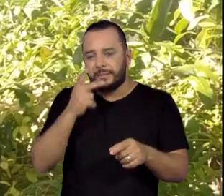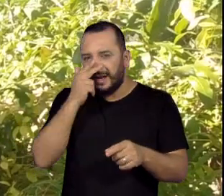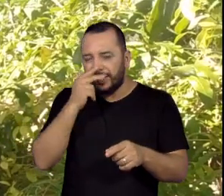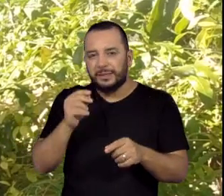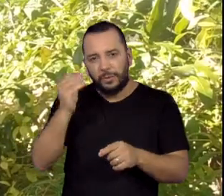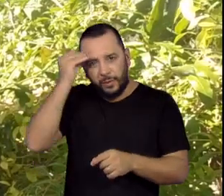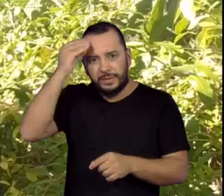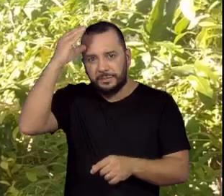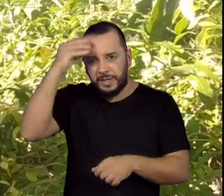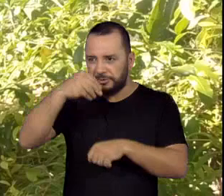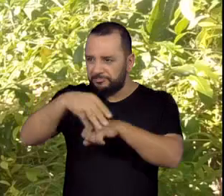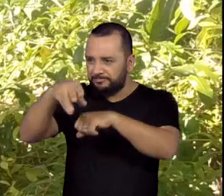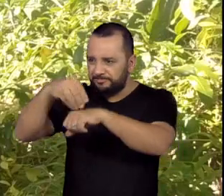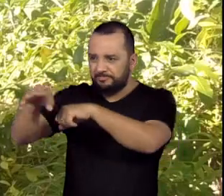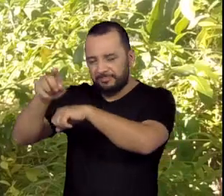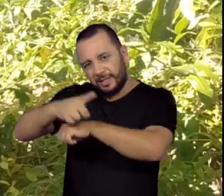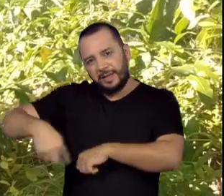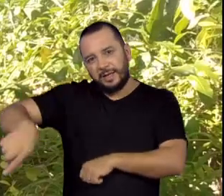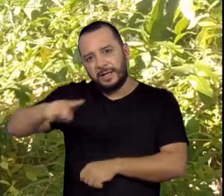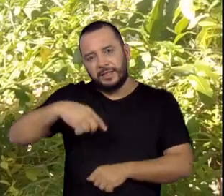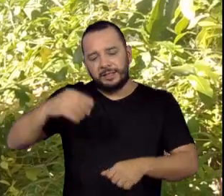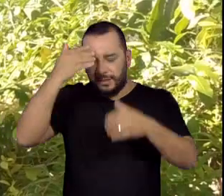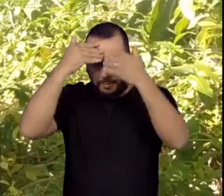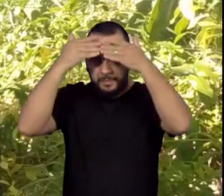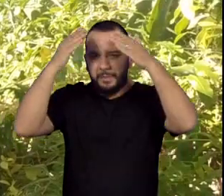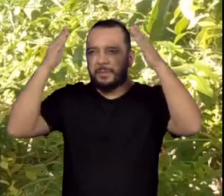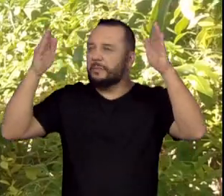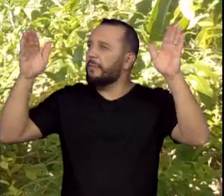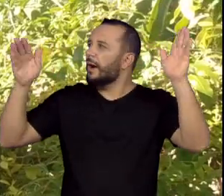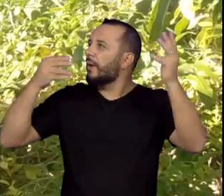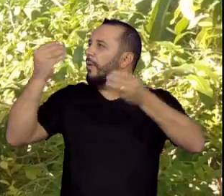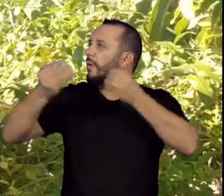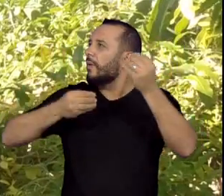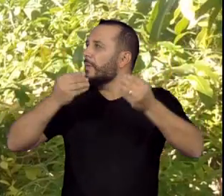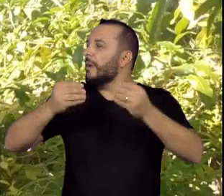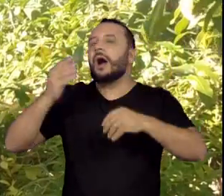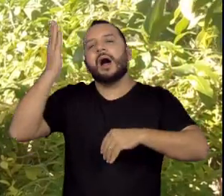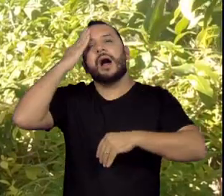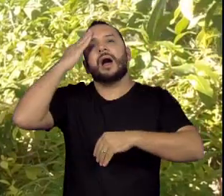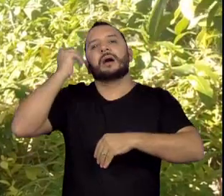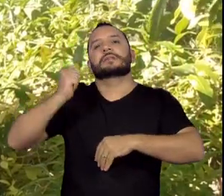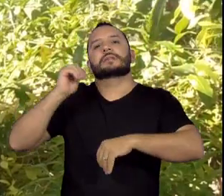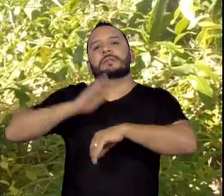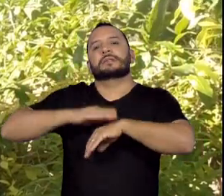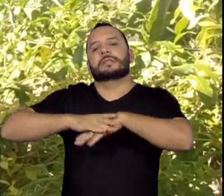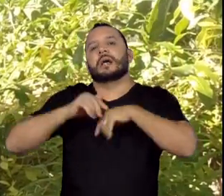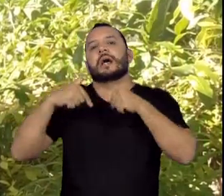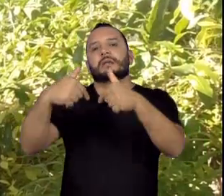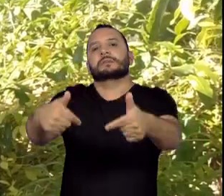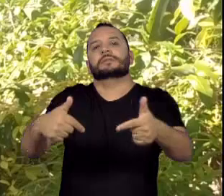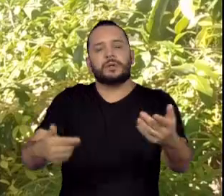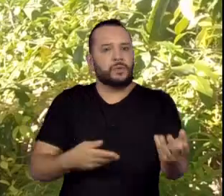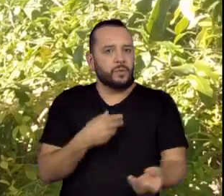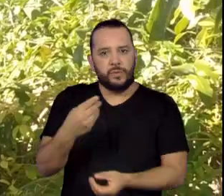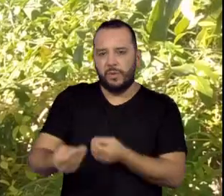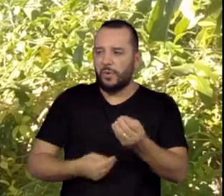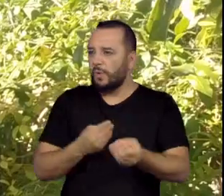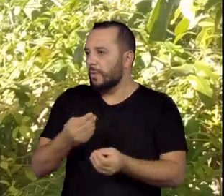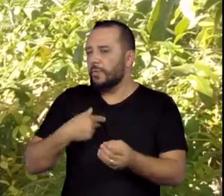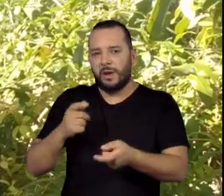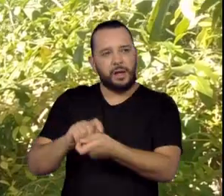país machucado, buscando uma luz no fim do túnel e todo um processo de